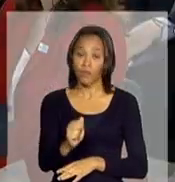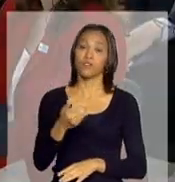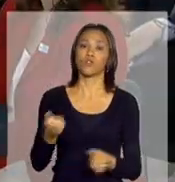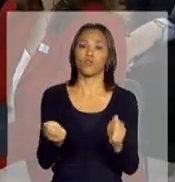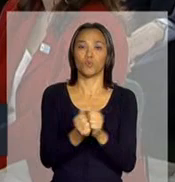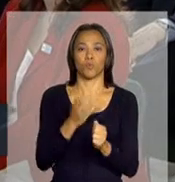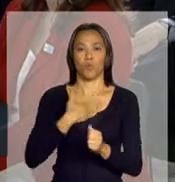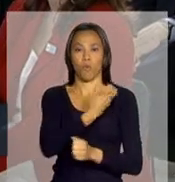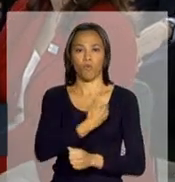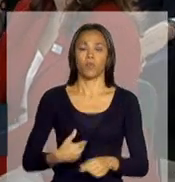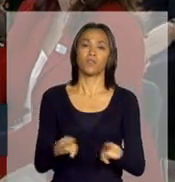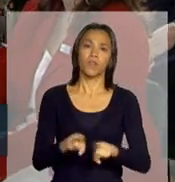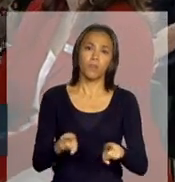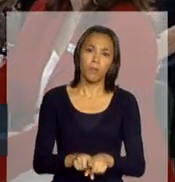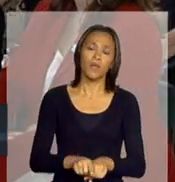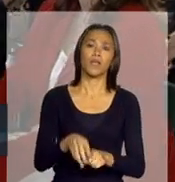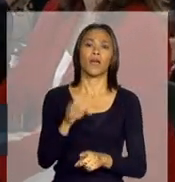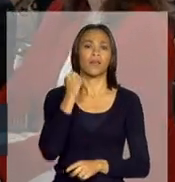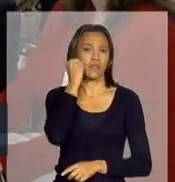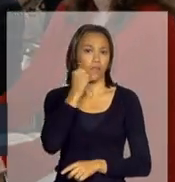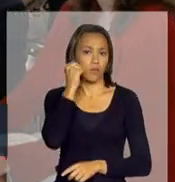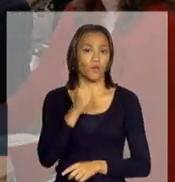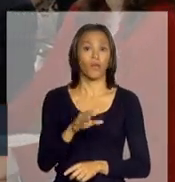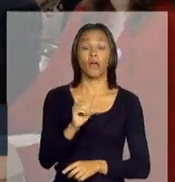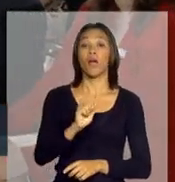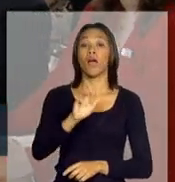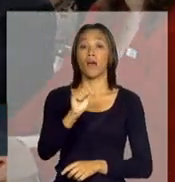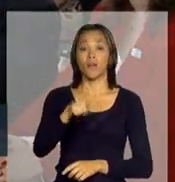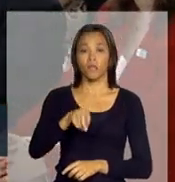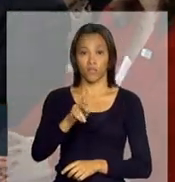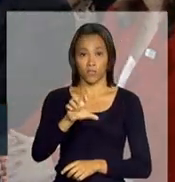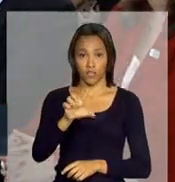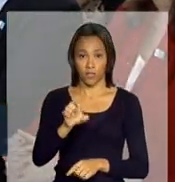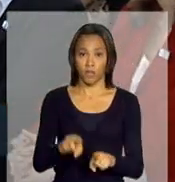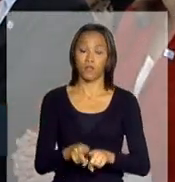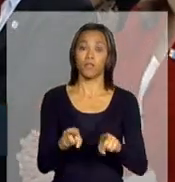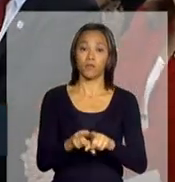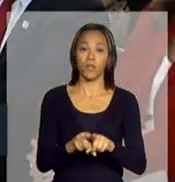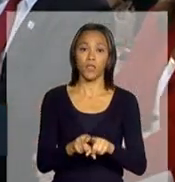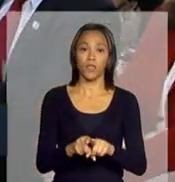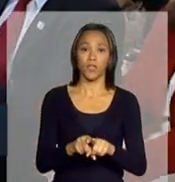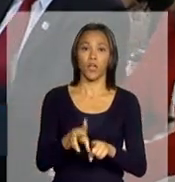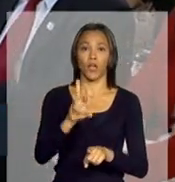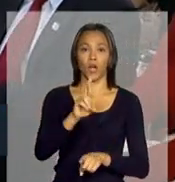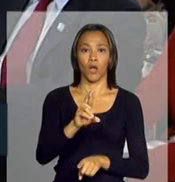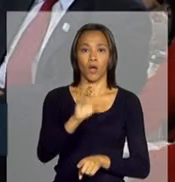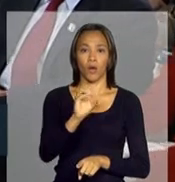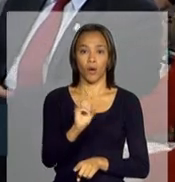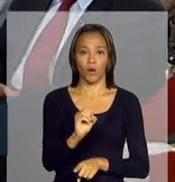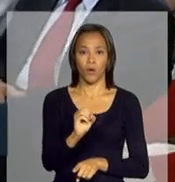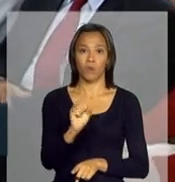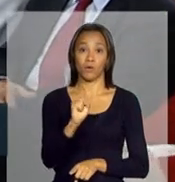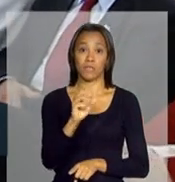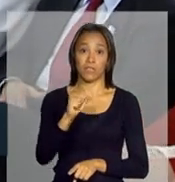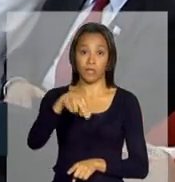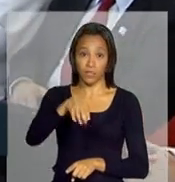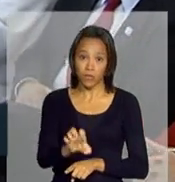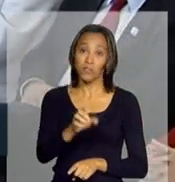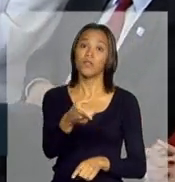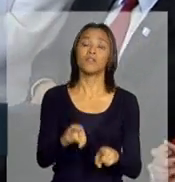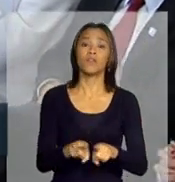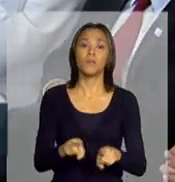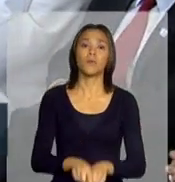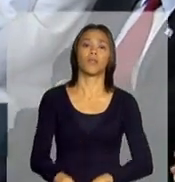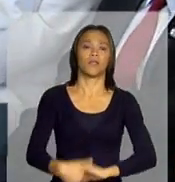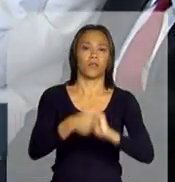cumprimentar a Senadora Ângela Portela a deputada ros Rosane Ferreira cumprimentar os